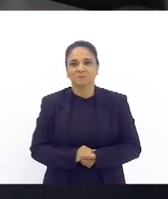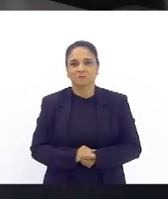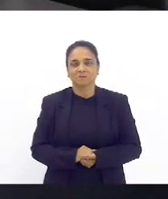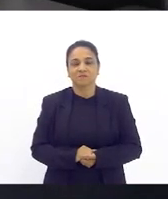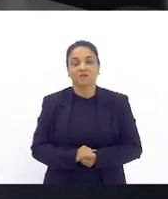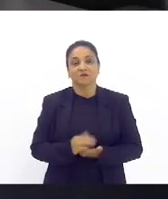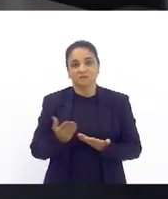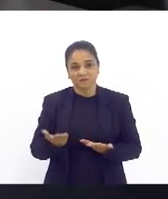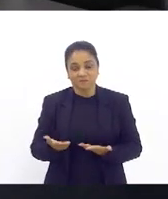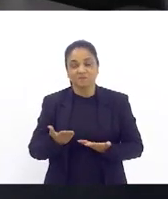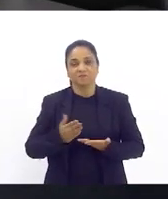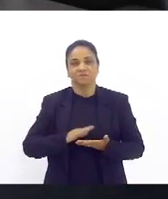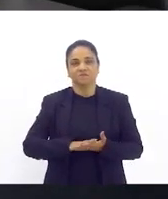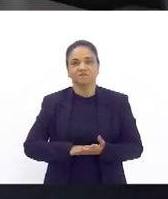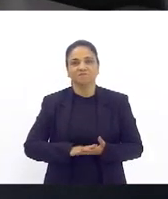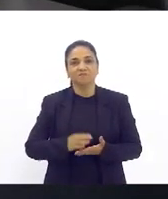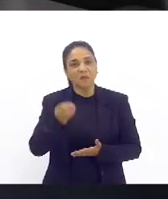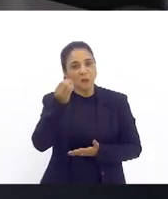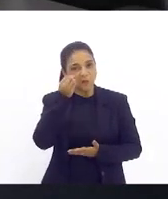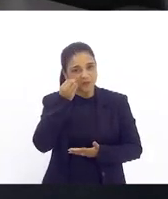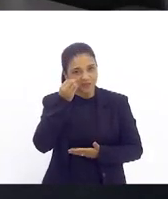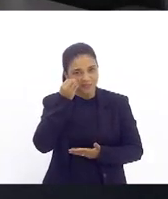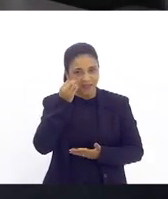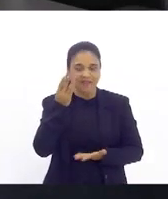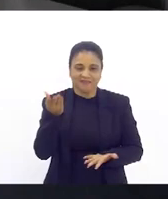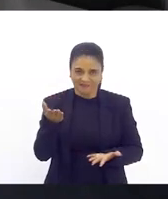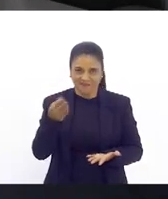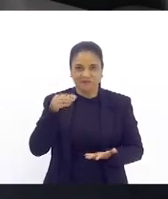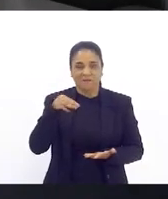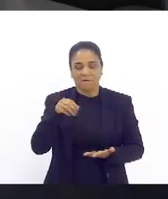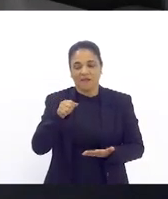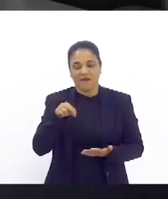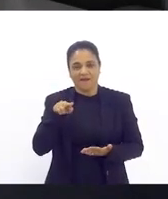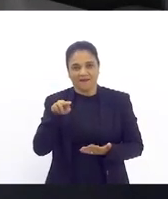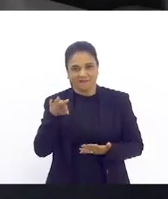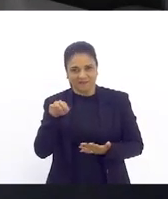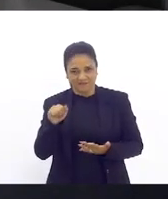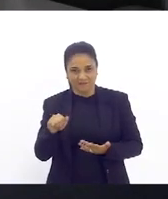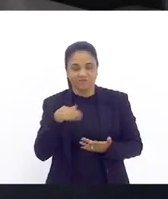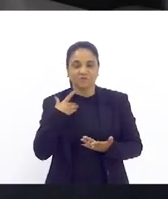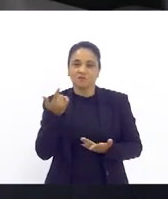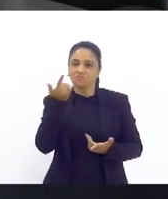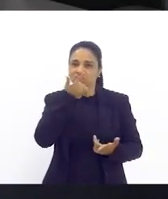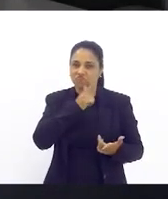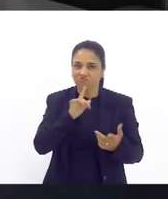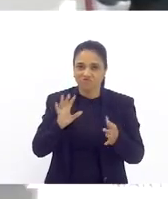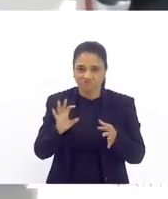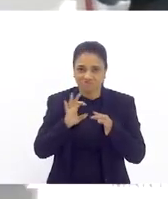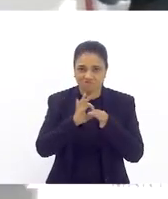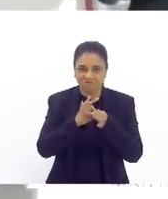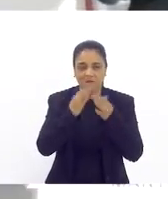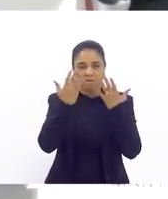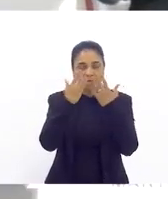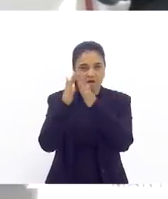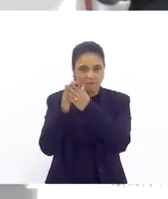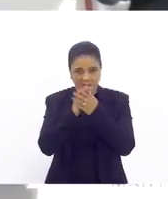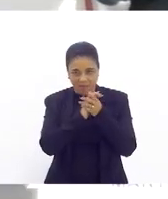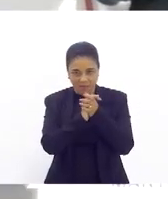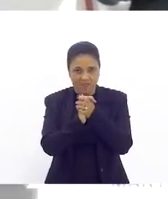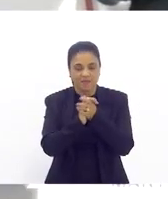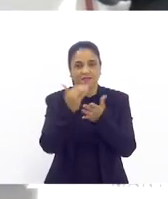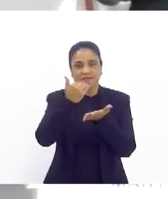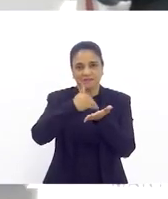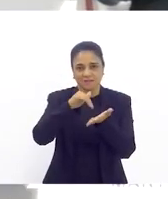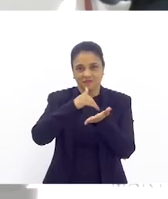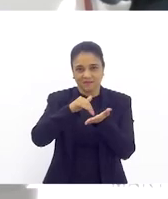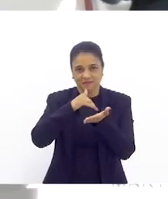bom eu tentei Marta só para consignar meus parabéns aqui a